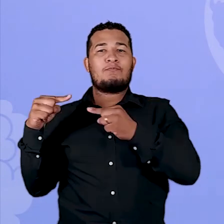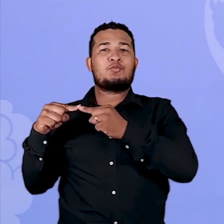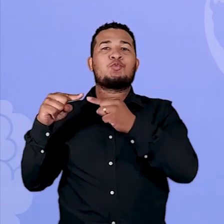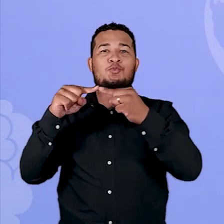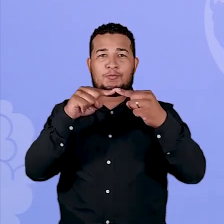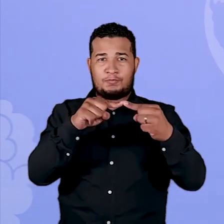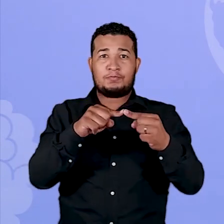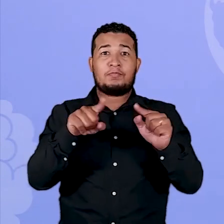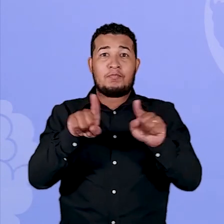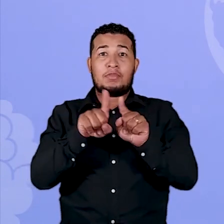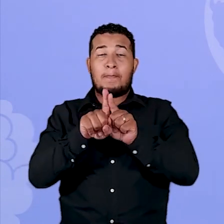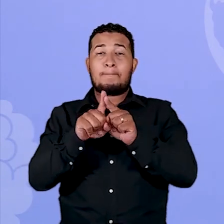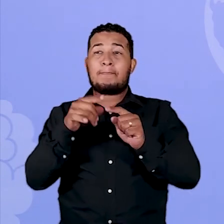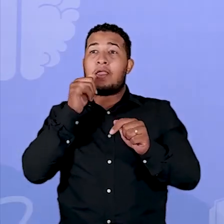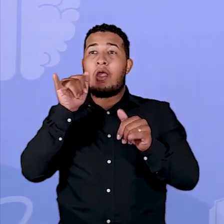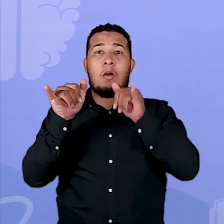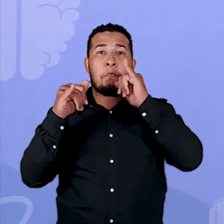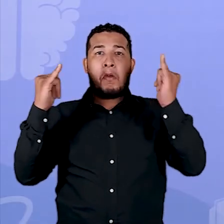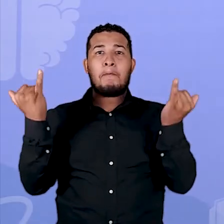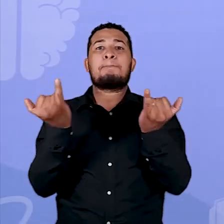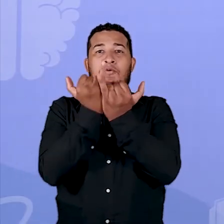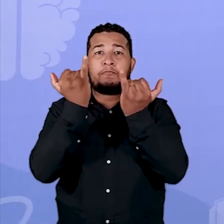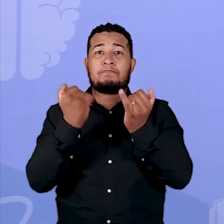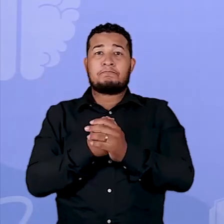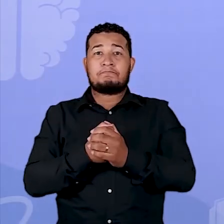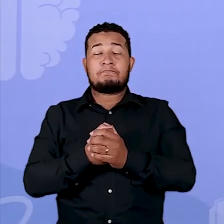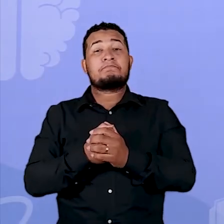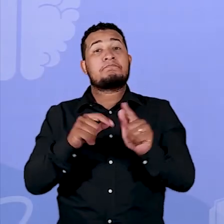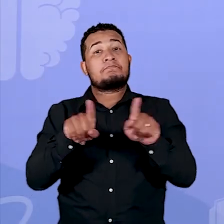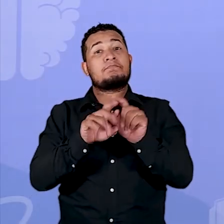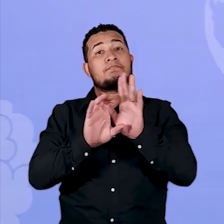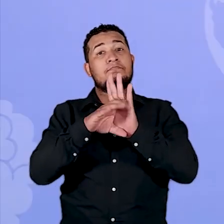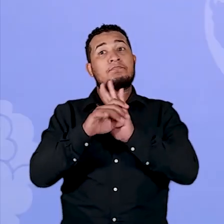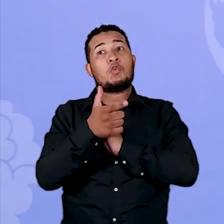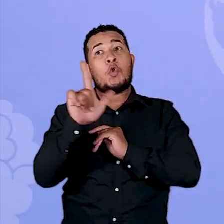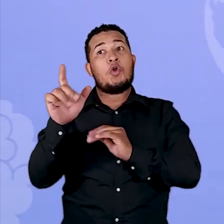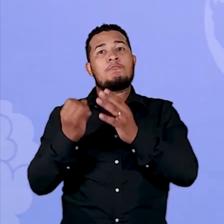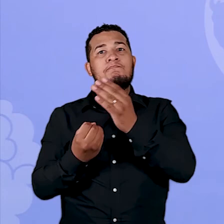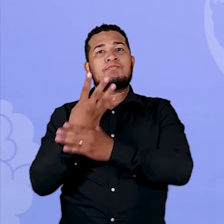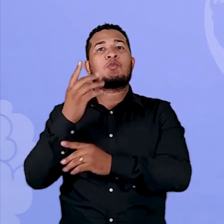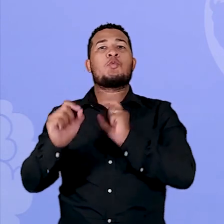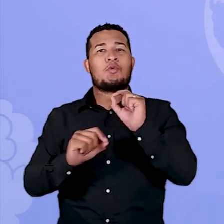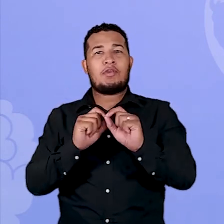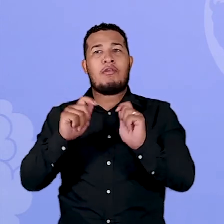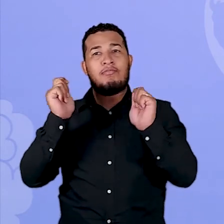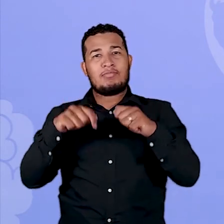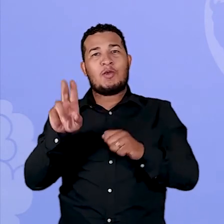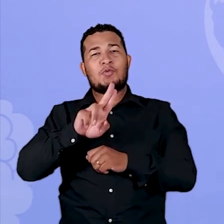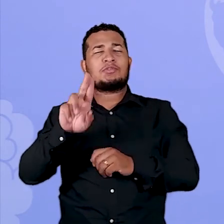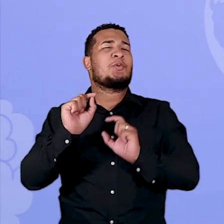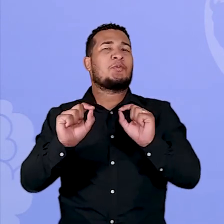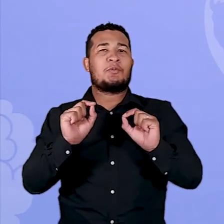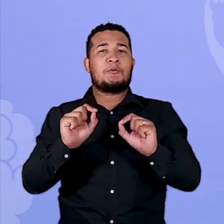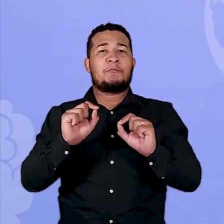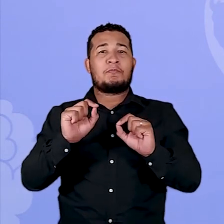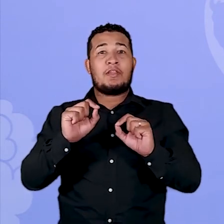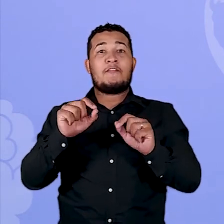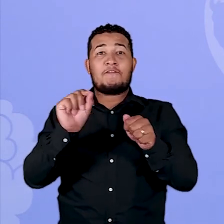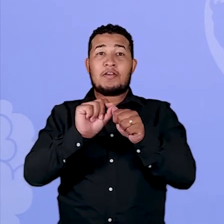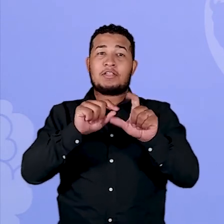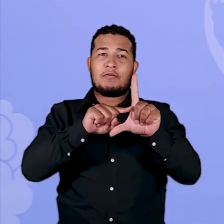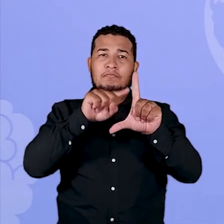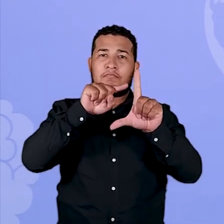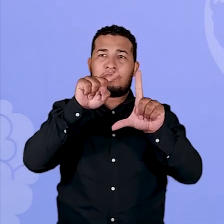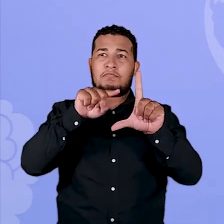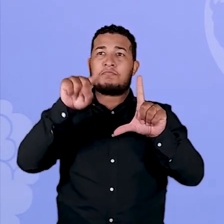circuitos no nosso dia a dia. E aí um outro conceito que surge aqui, que a gente consegue aplicar também, é fazer gráficos através